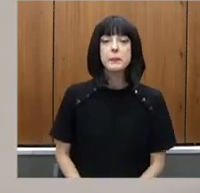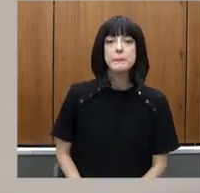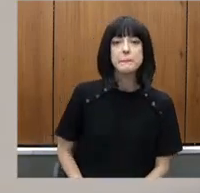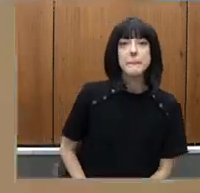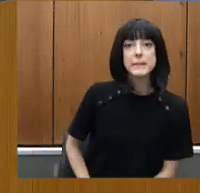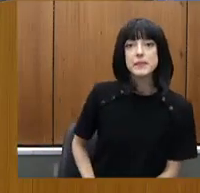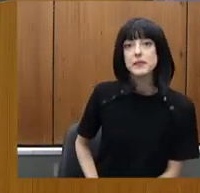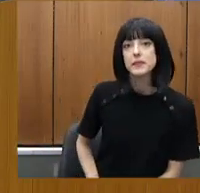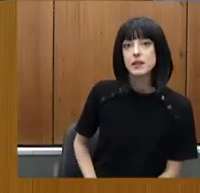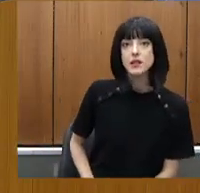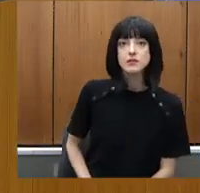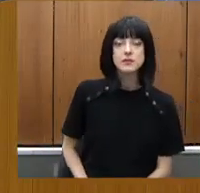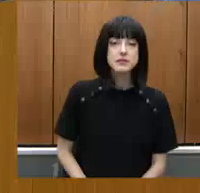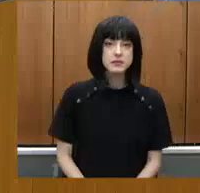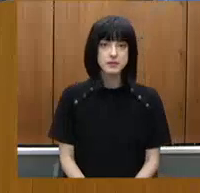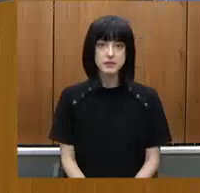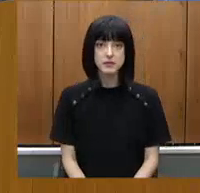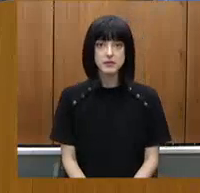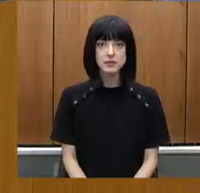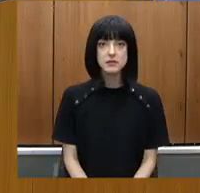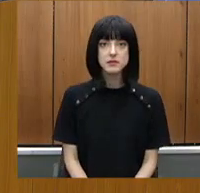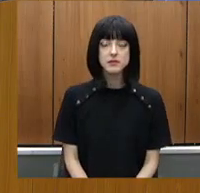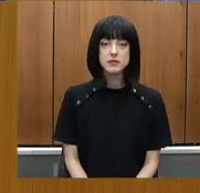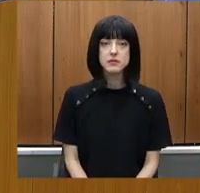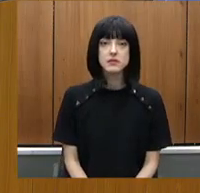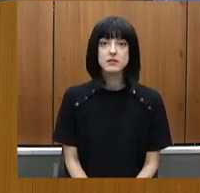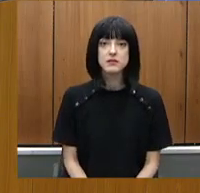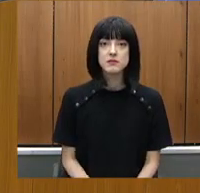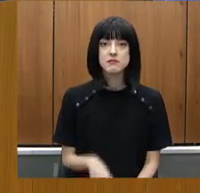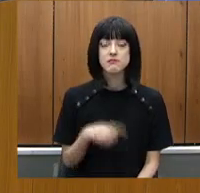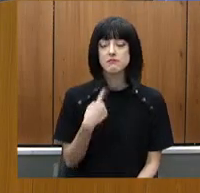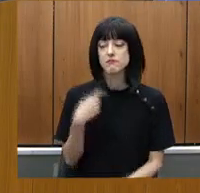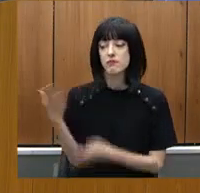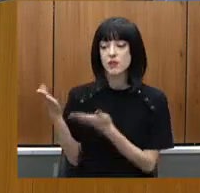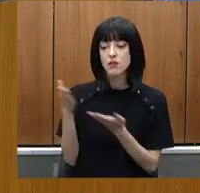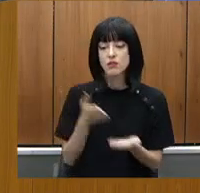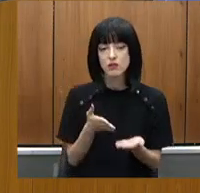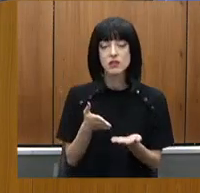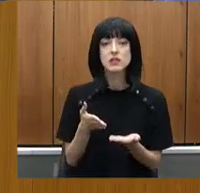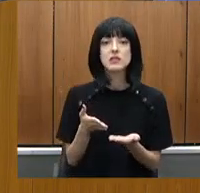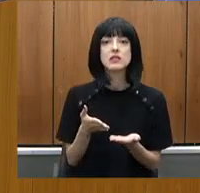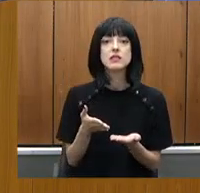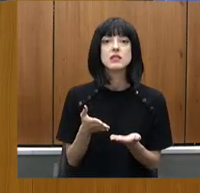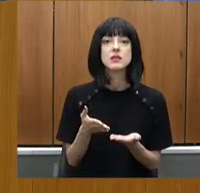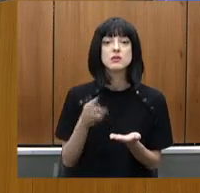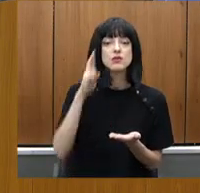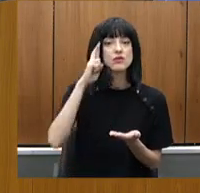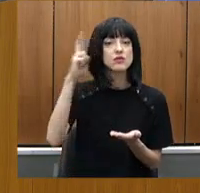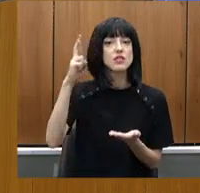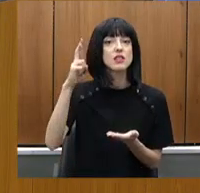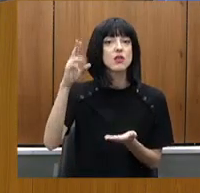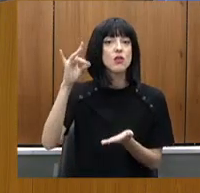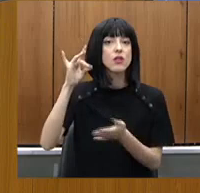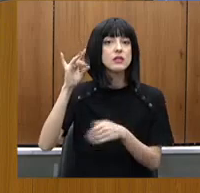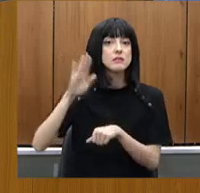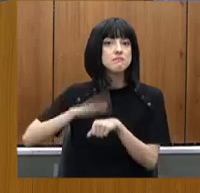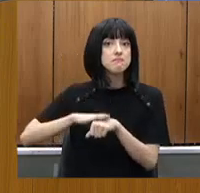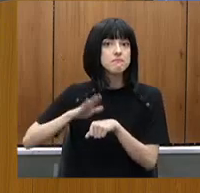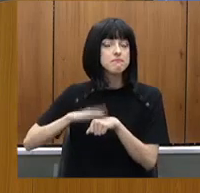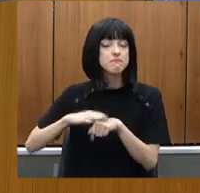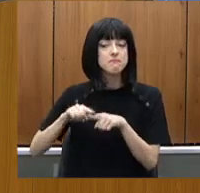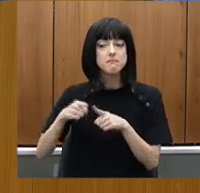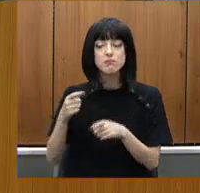os dois comigo a gente fez o convite aí o convite Me manda os diretores né então não são